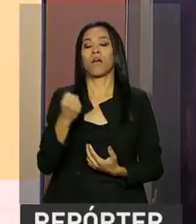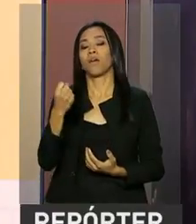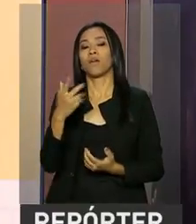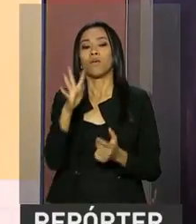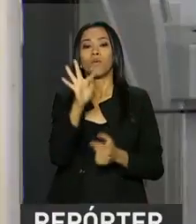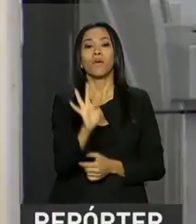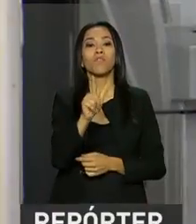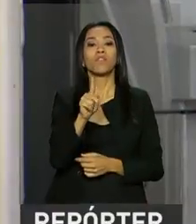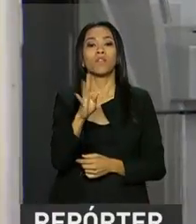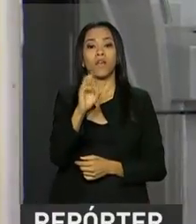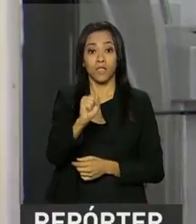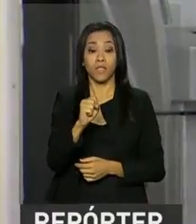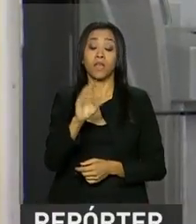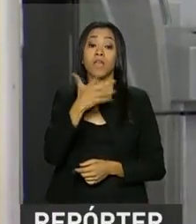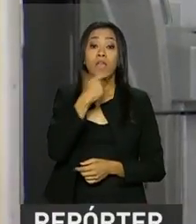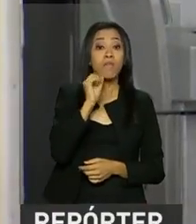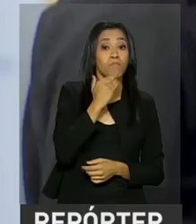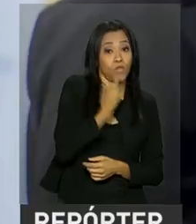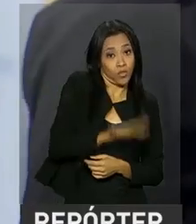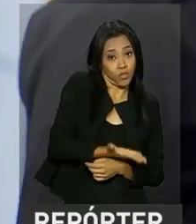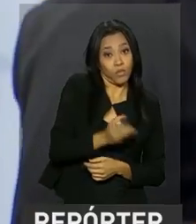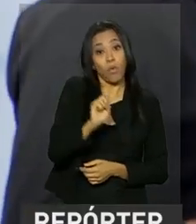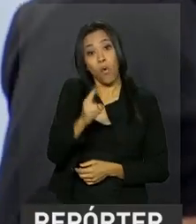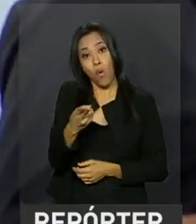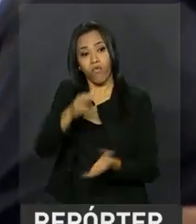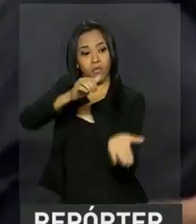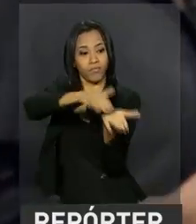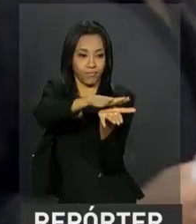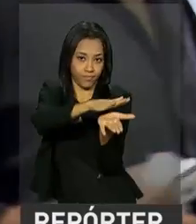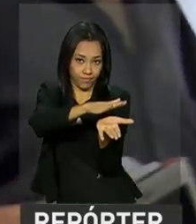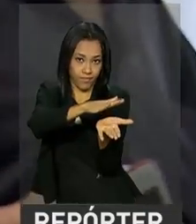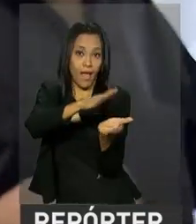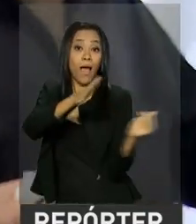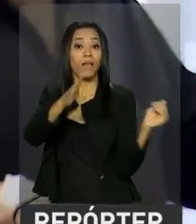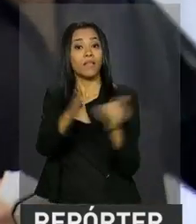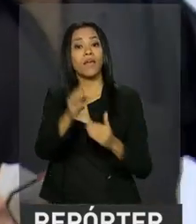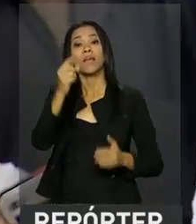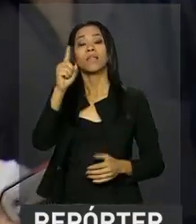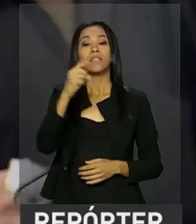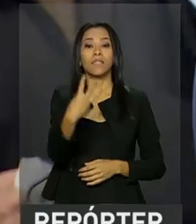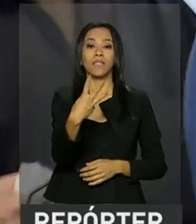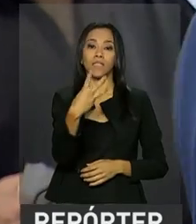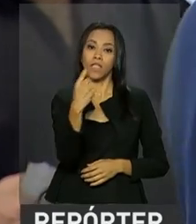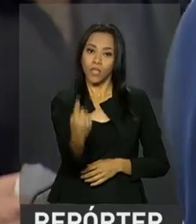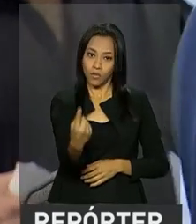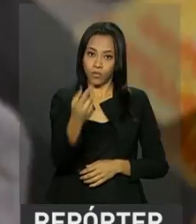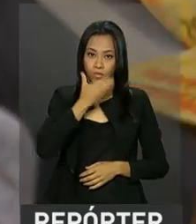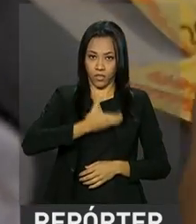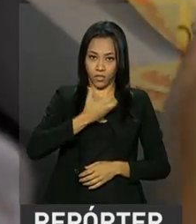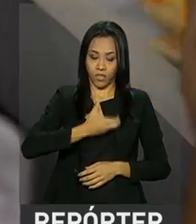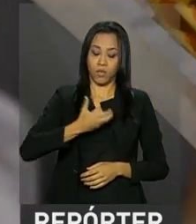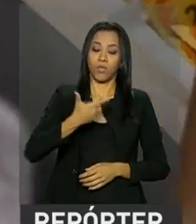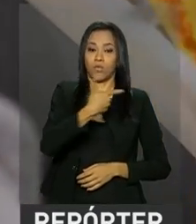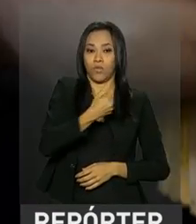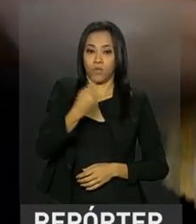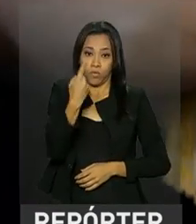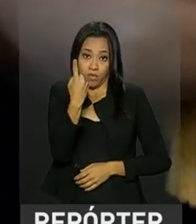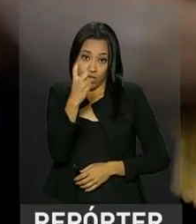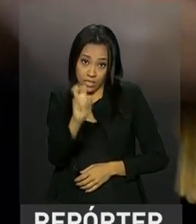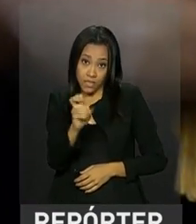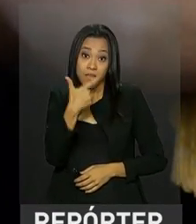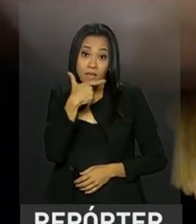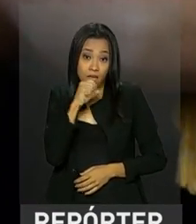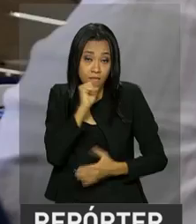o trabalhador que pediu demissão ou foi demitido por justa causa até 31 de dezembro de 2015 quem perder o prazo